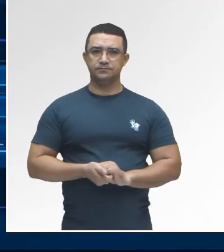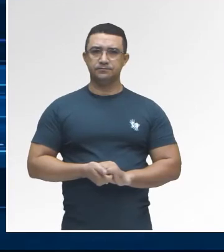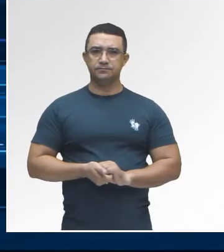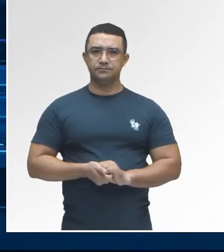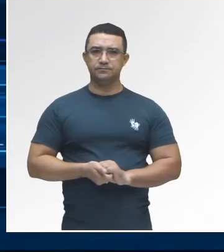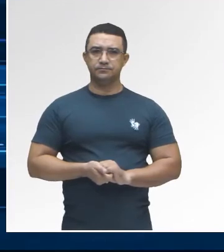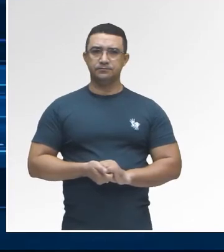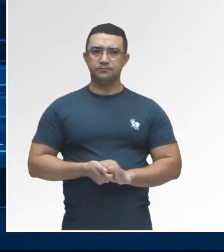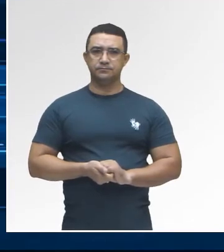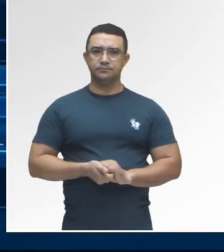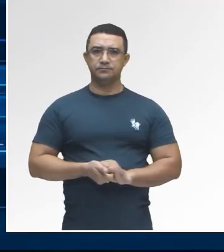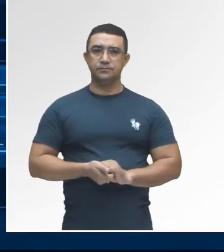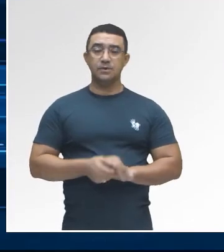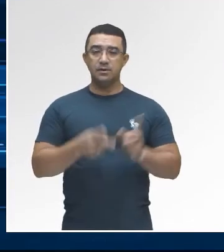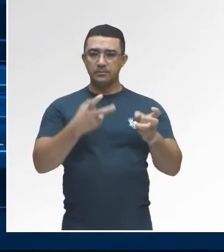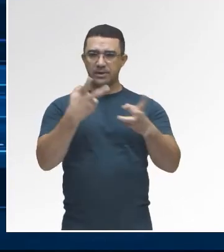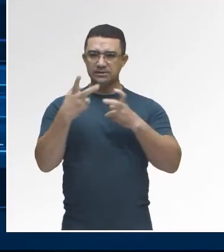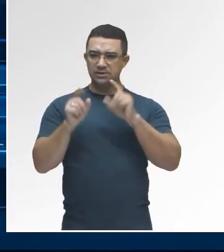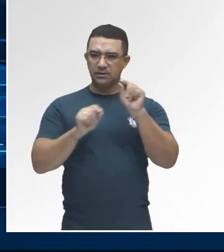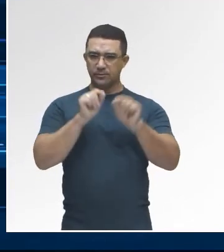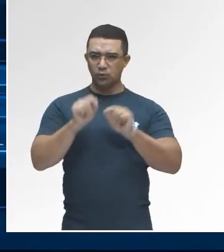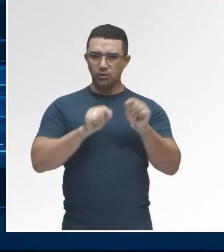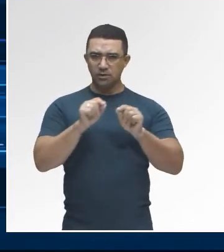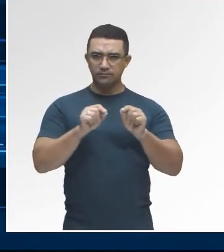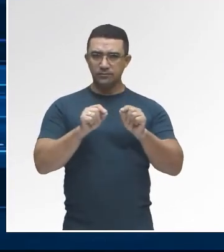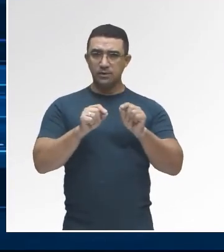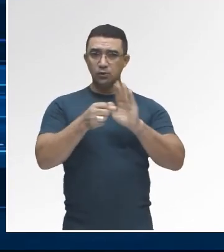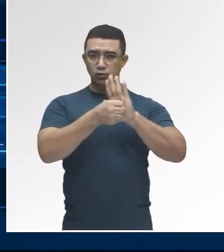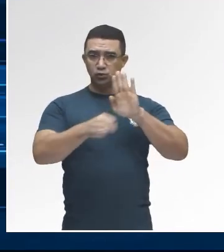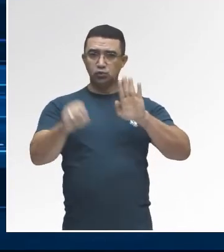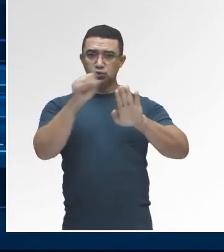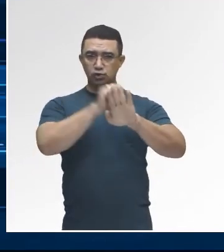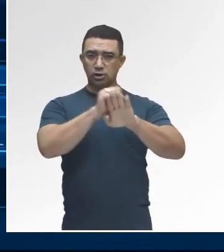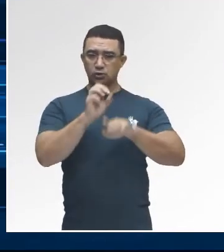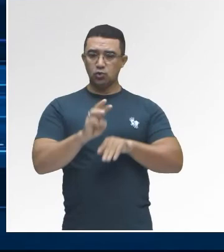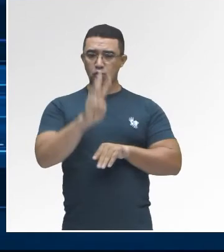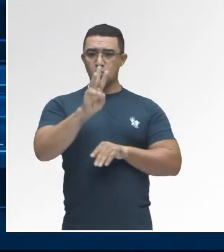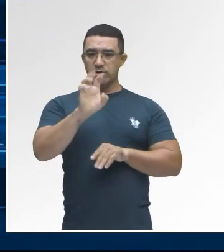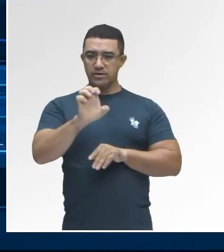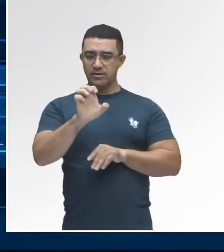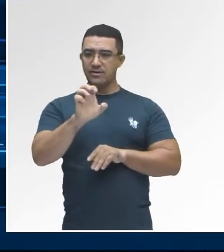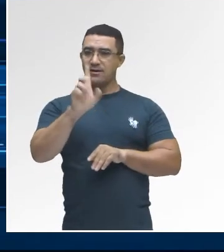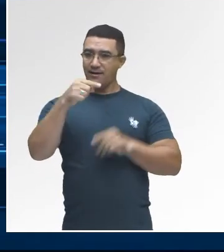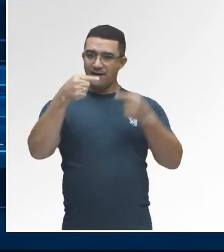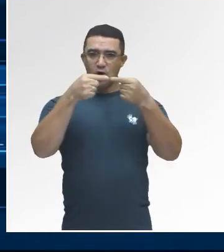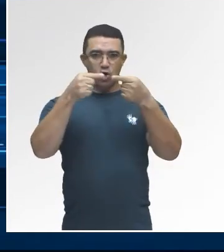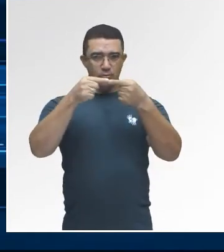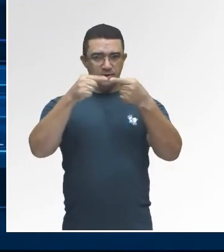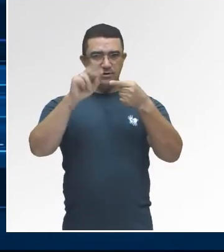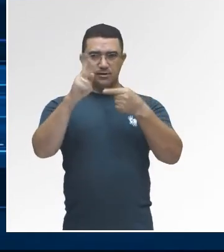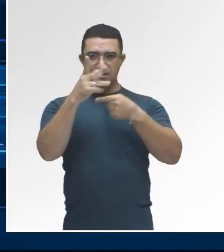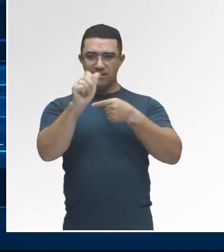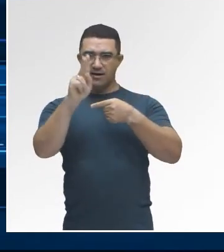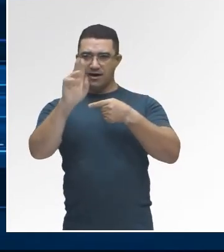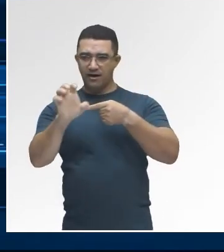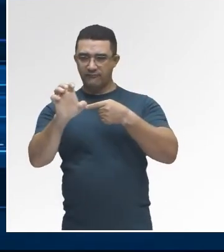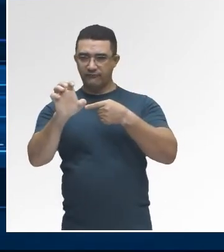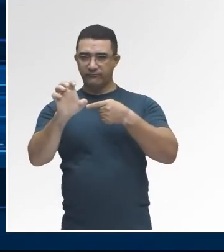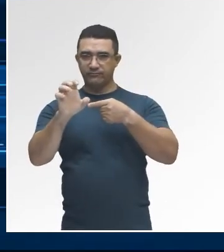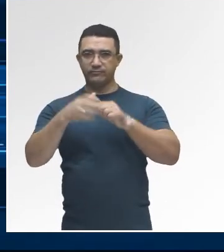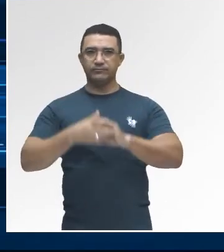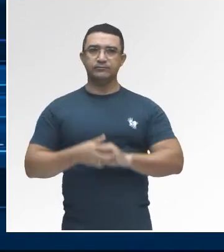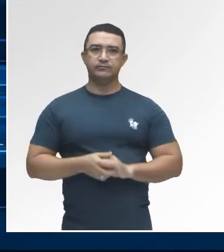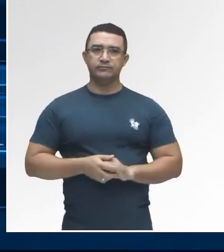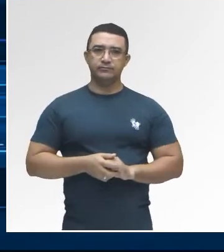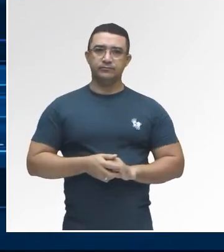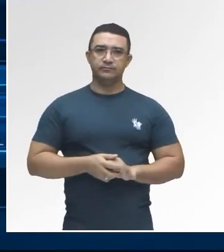ok? Observem, gente, que ali com o sujeito we, o auxiliar é have, tá? Porque o we não é terceira pessoa. Aí vem